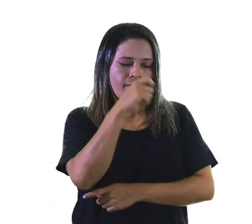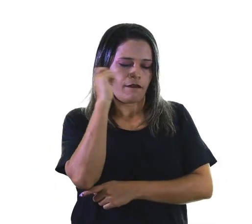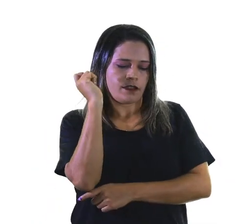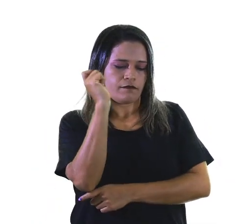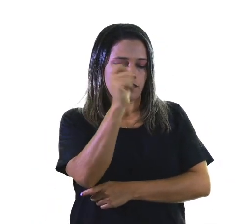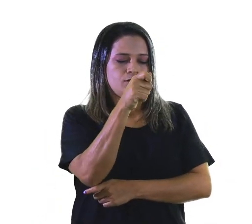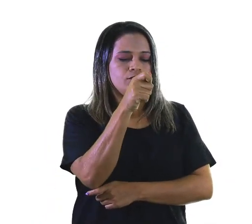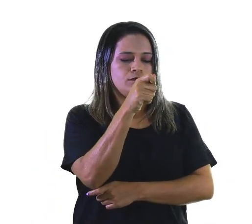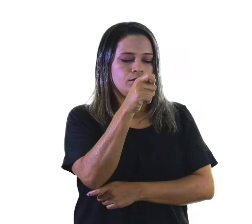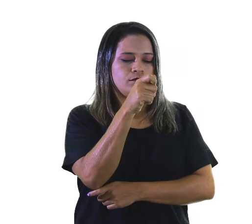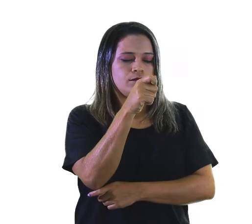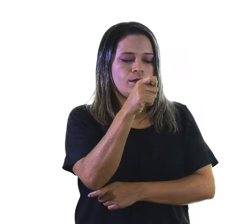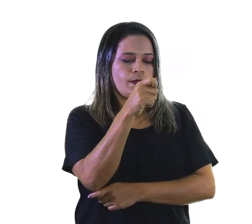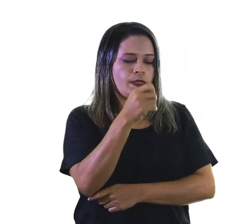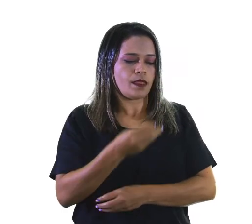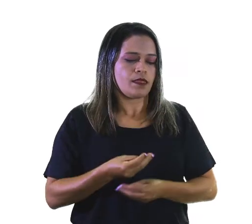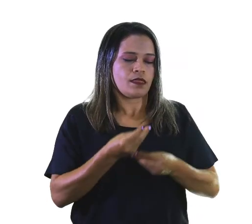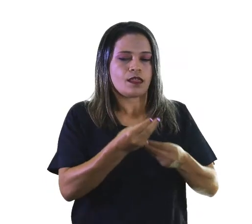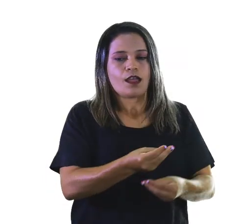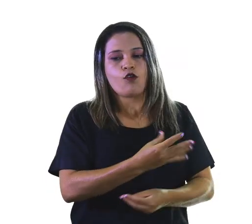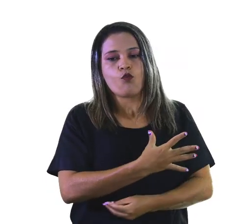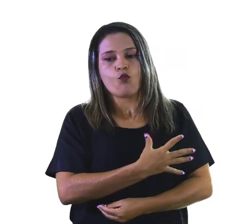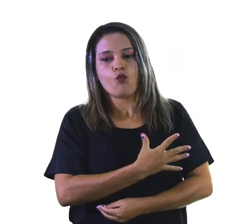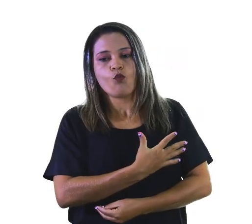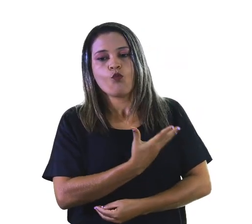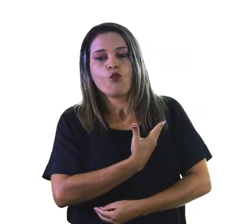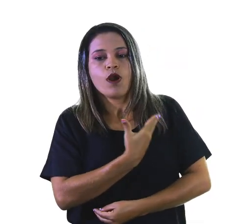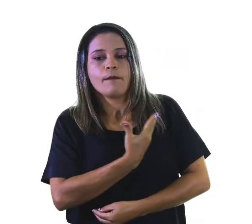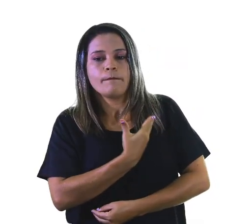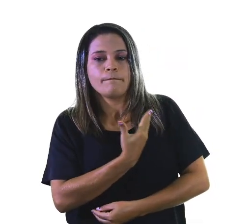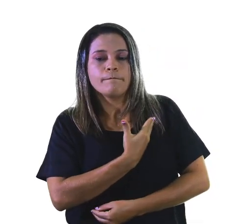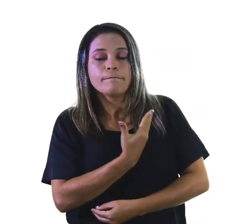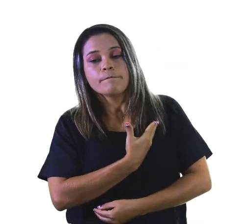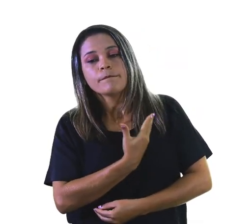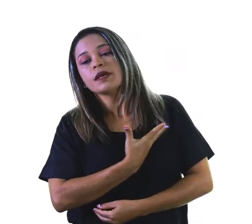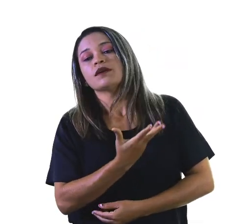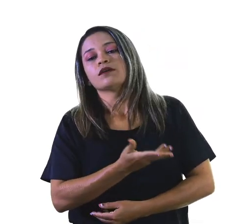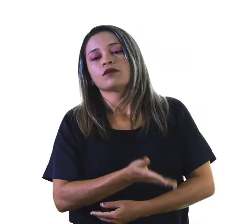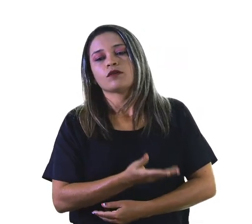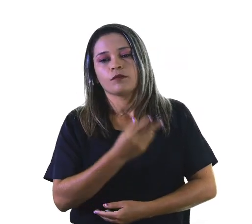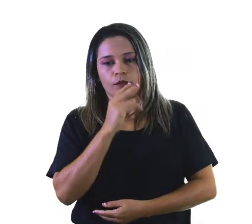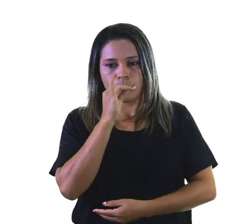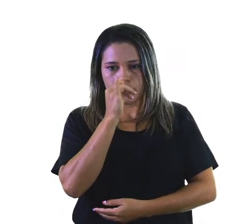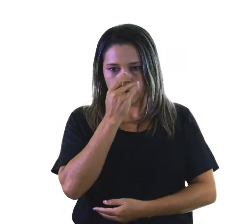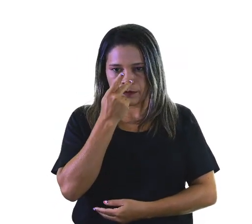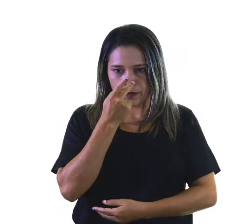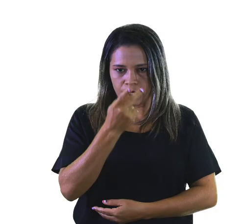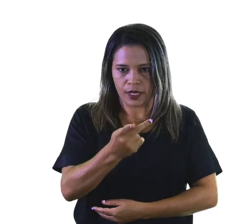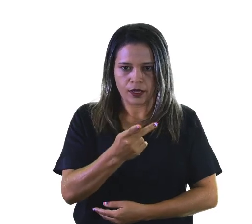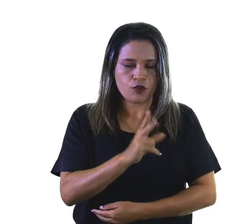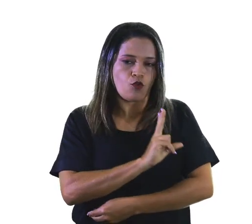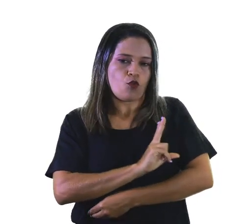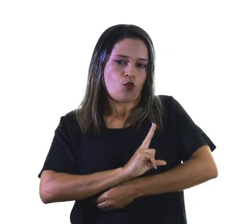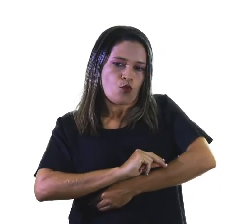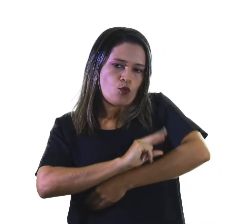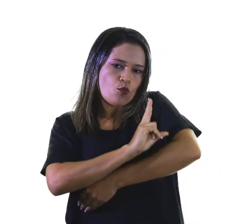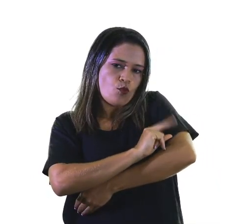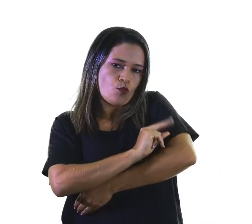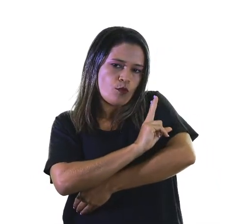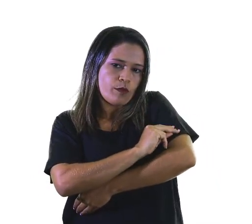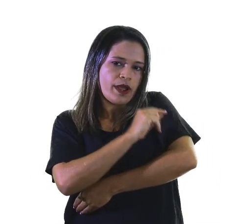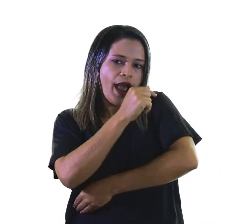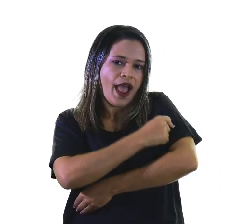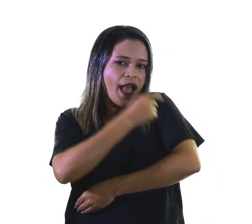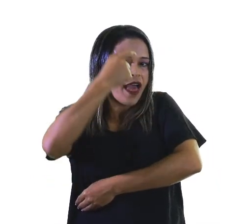de criar um amigo para Pinóquio, o grilo falante, que foi nomeado a